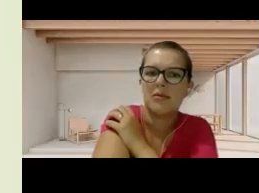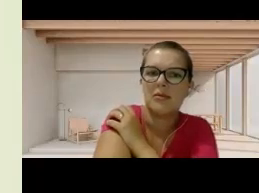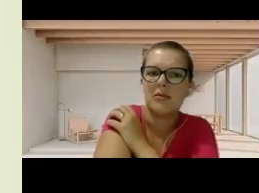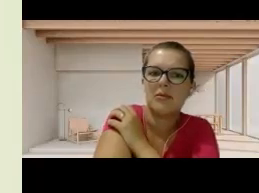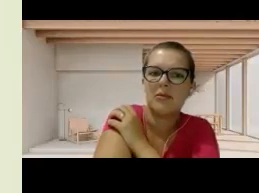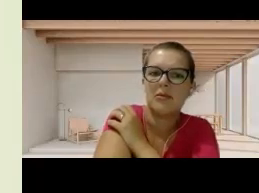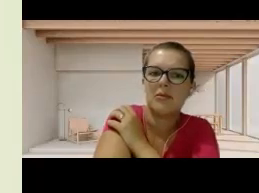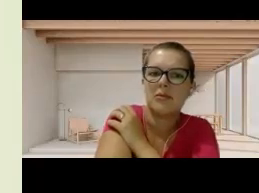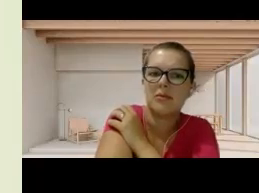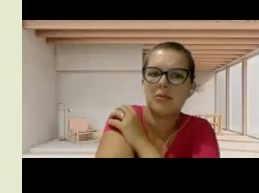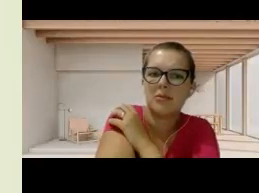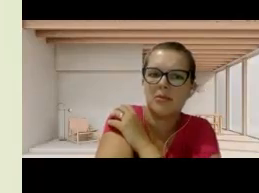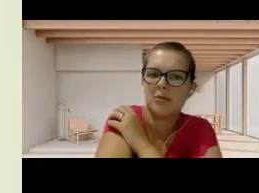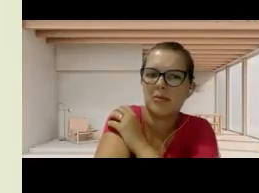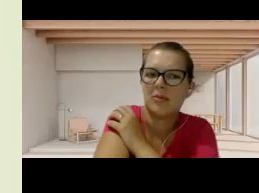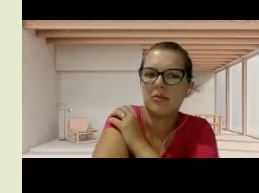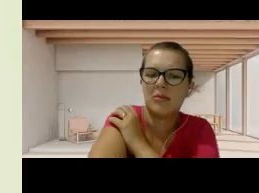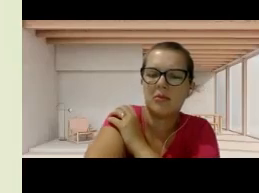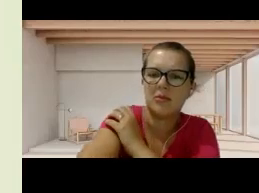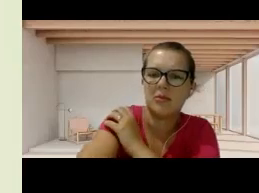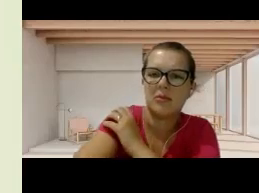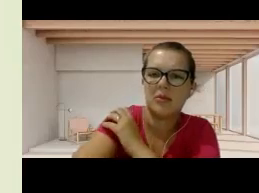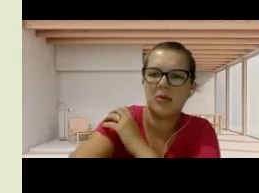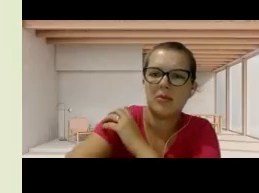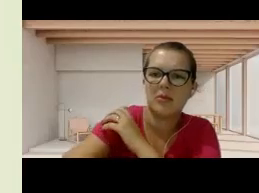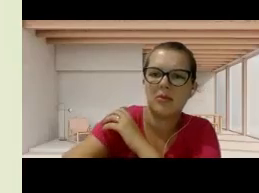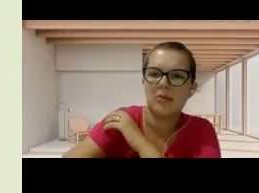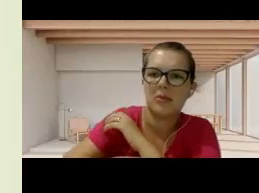que é o caso de Furnas. É o reservatório enorme.